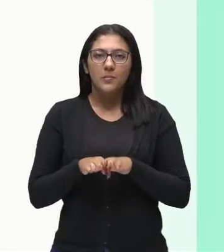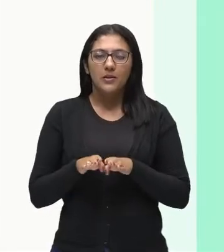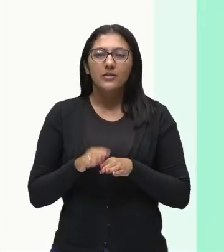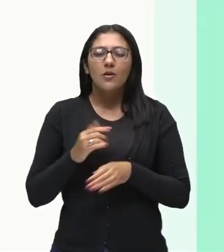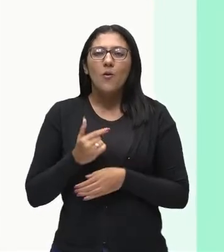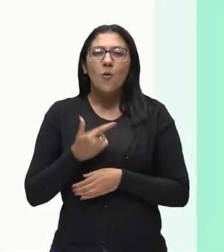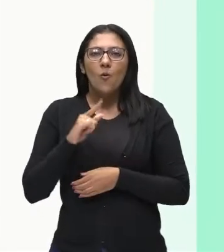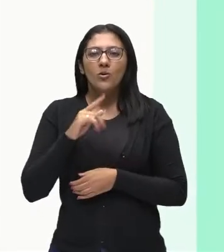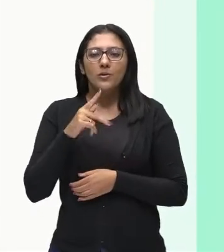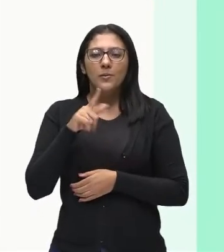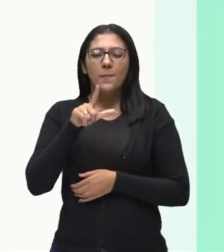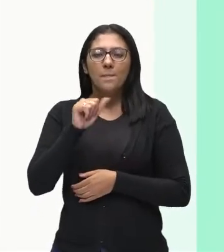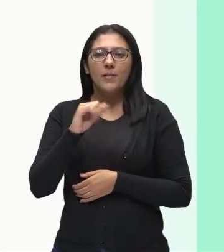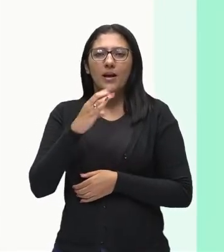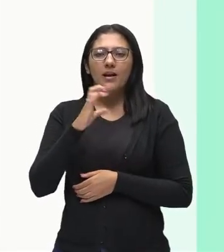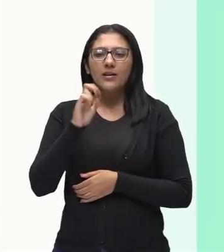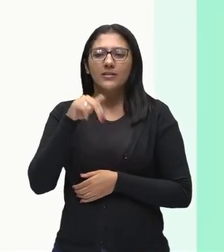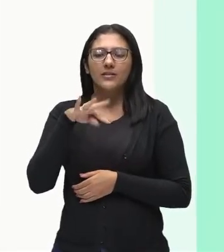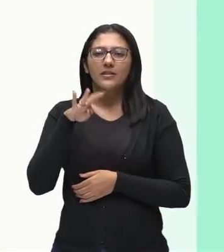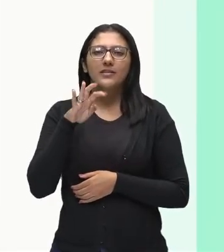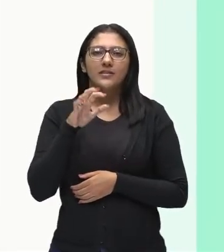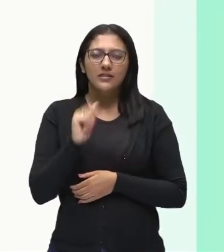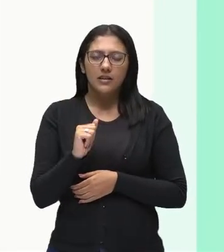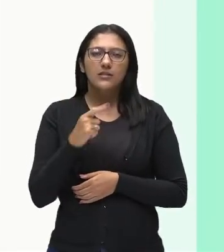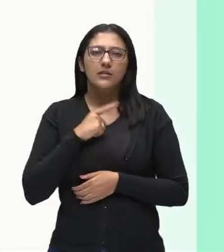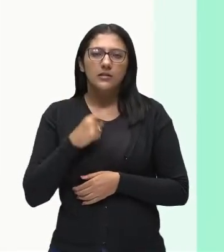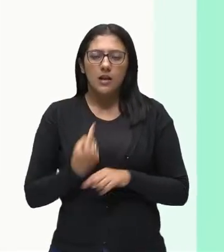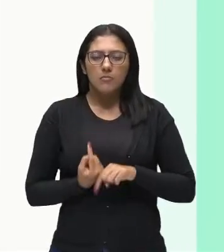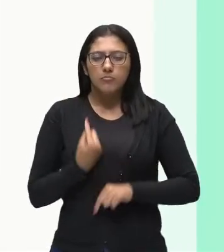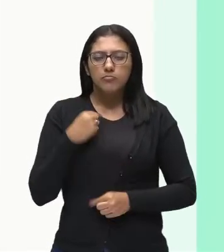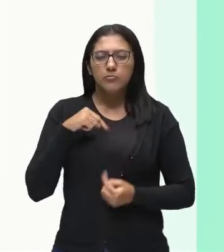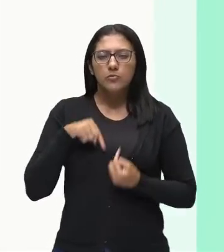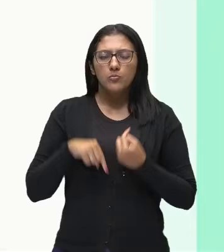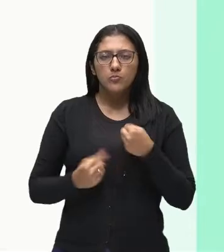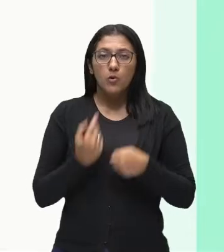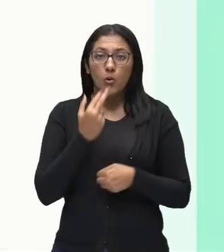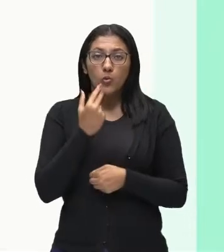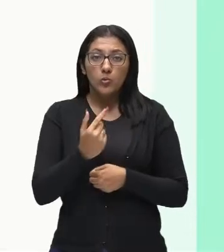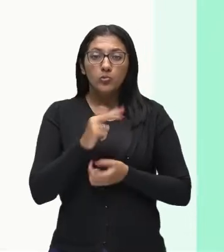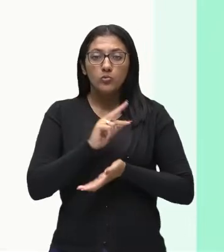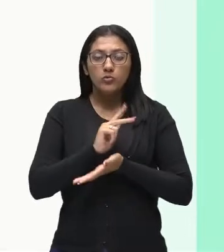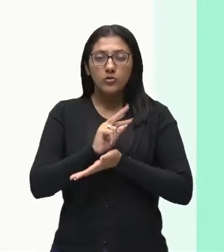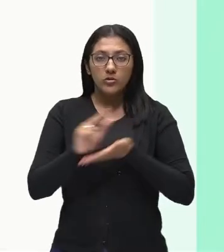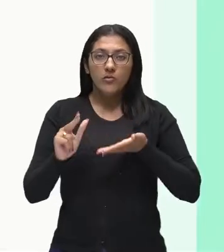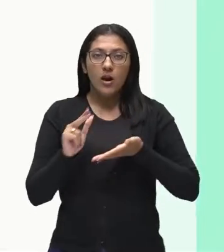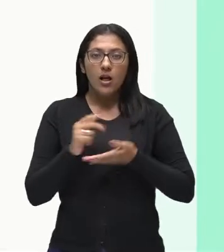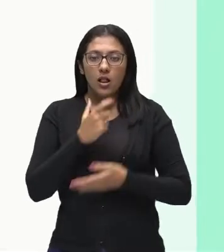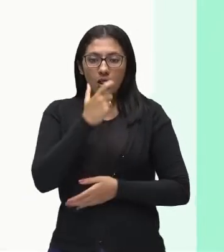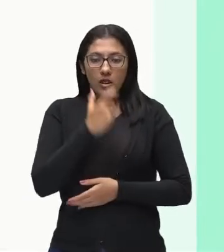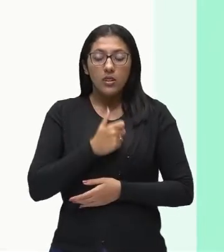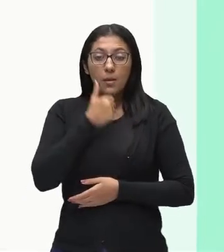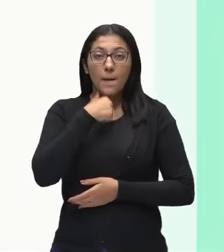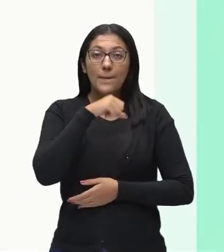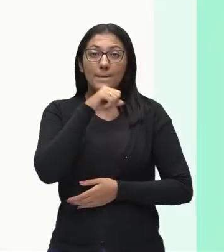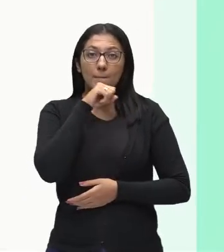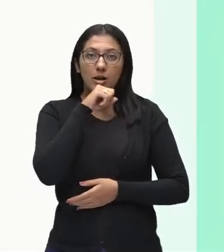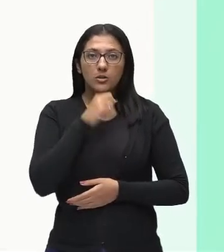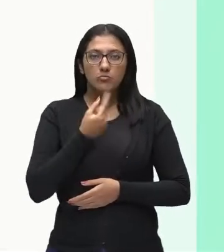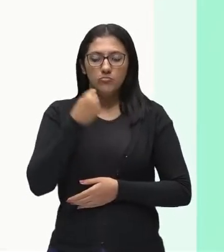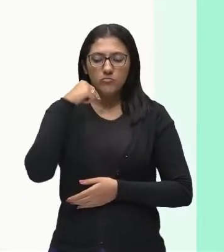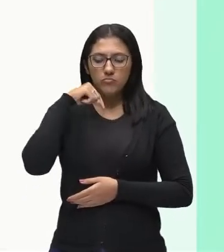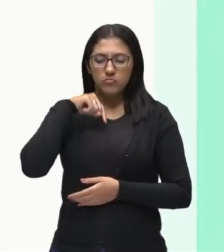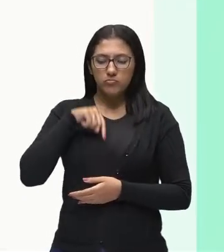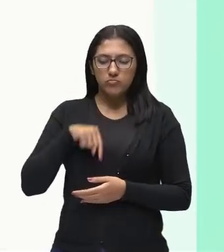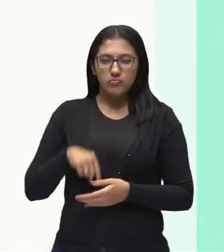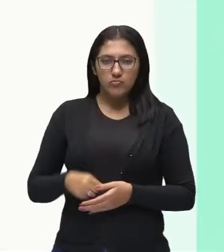né? A placenta ela vai realizar as trocas gasosas e nutrientes entre a mãe e o embrião ou o feto.